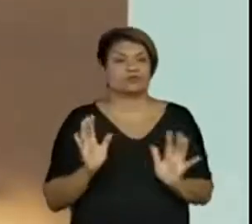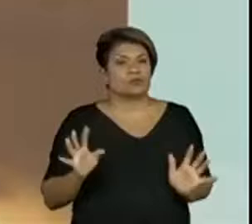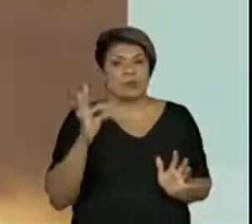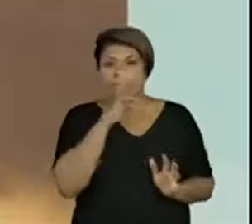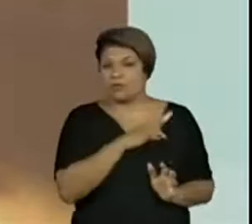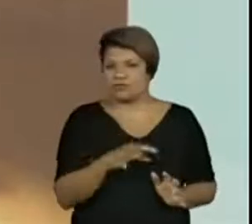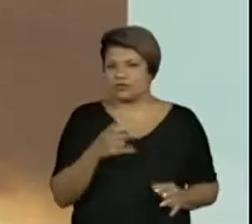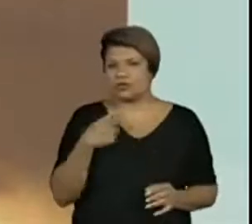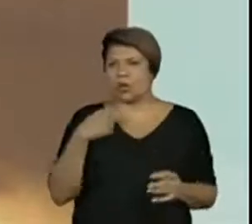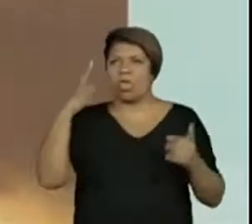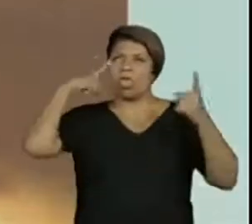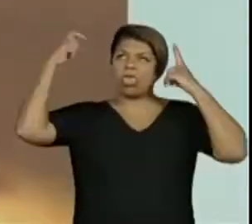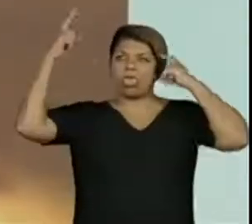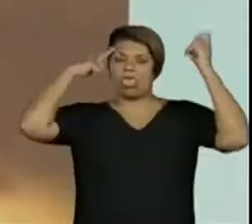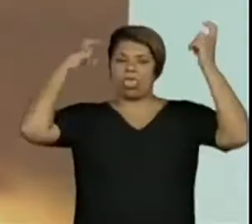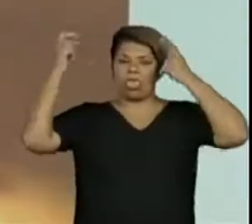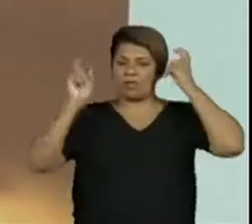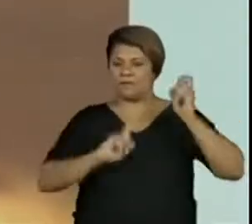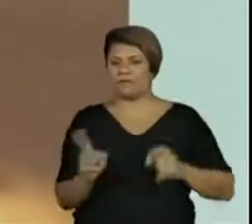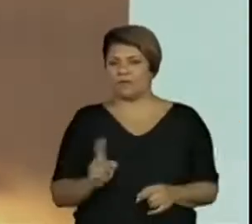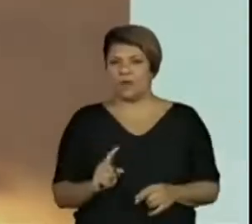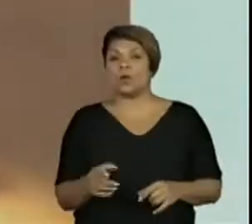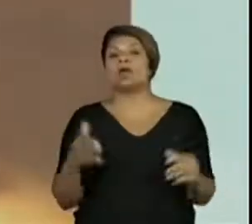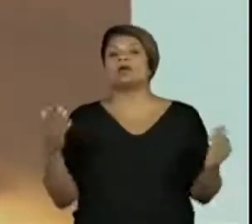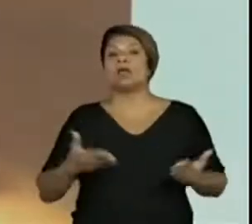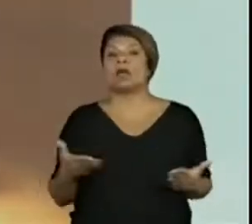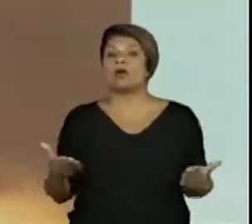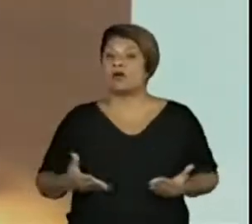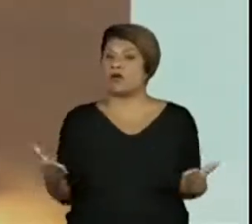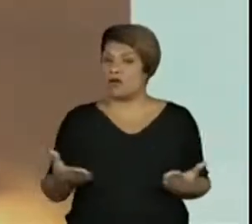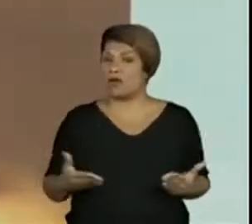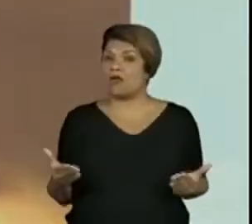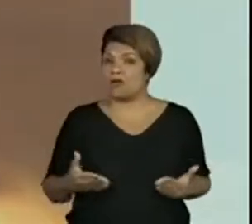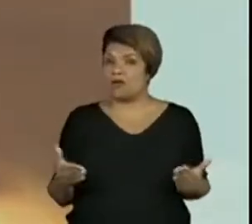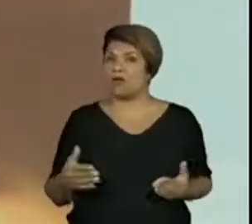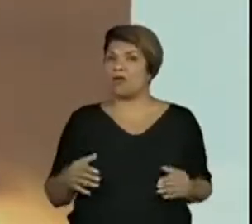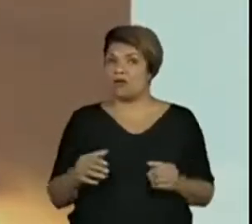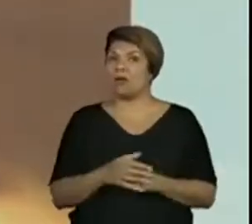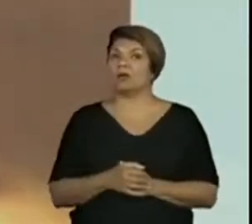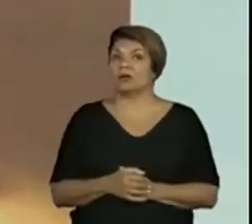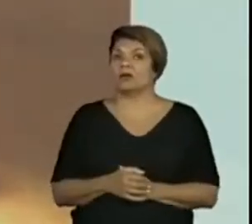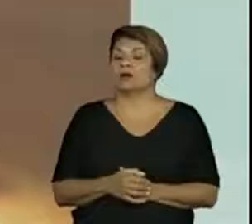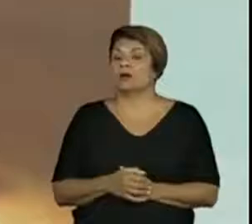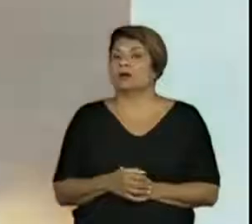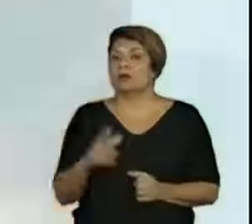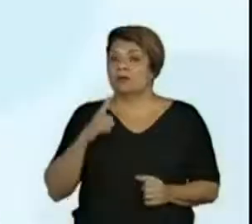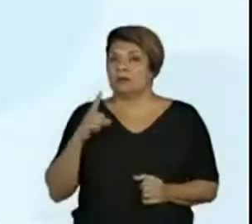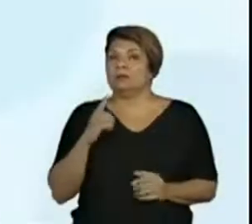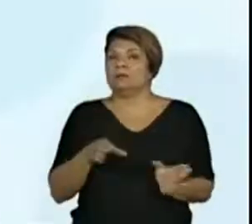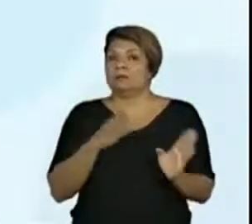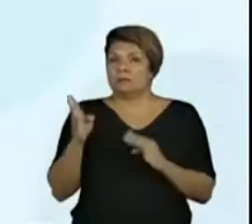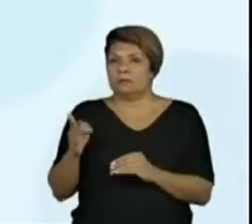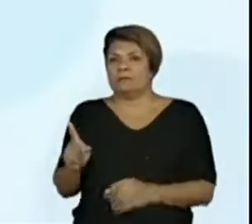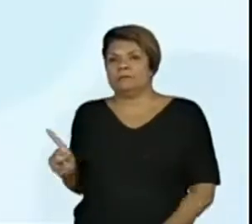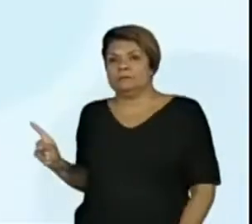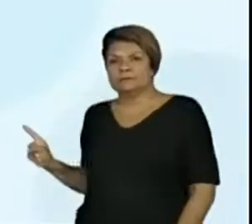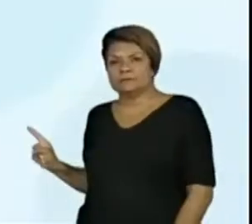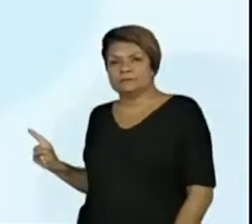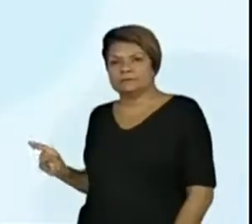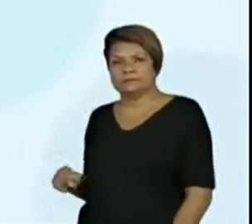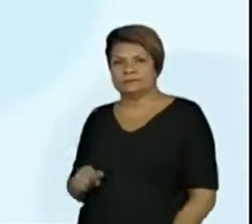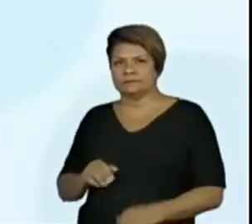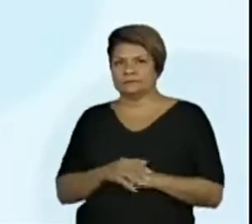não é aleatória. E eu vou chamar a atenção agora para a imagem, ao lado dessa imagem, que eu vou